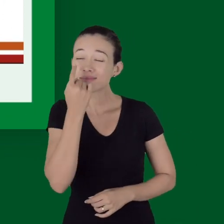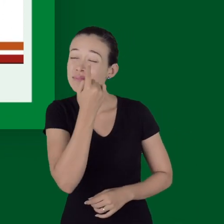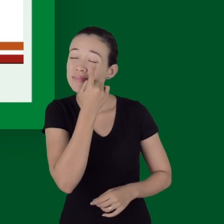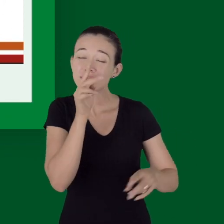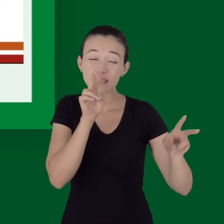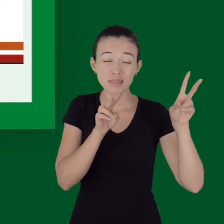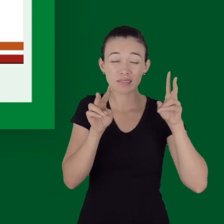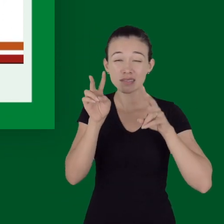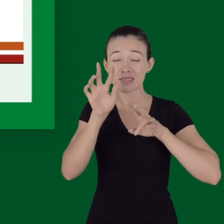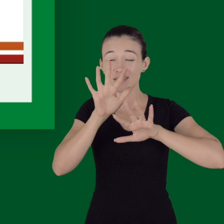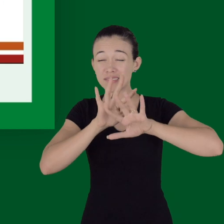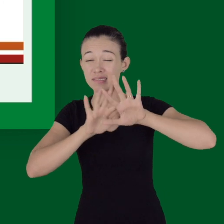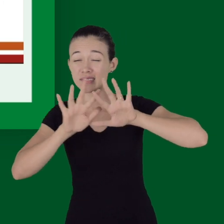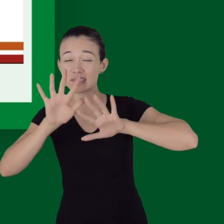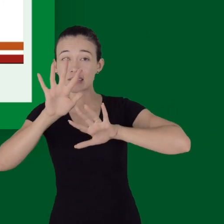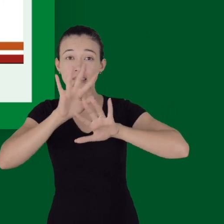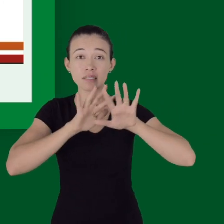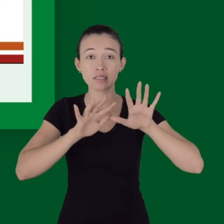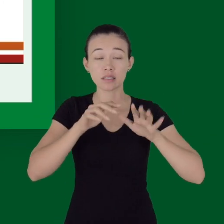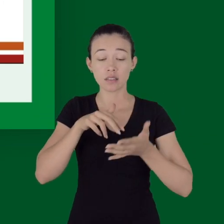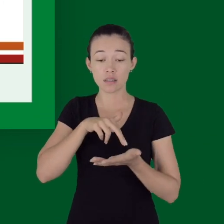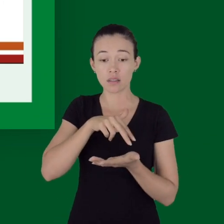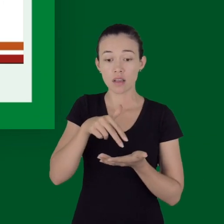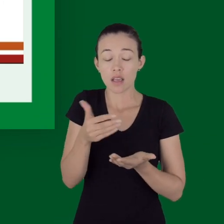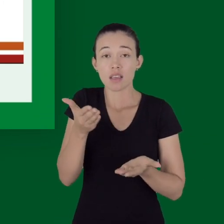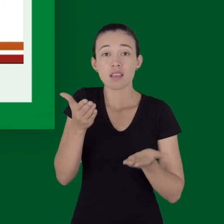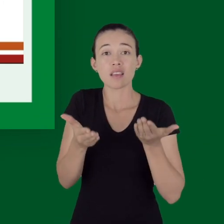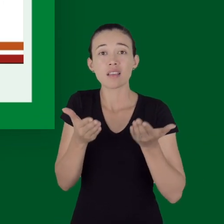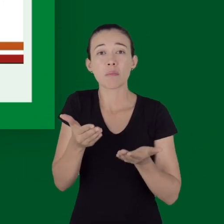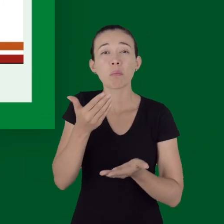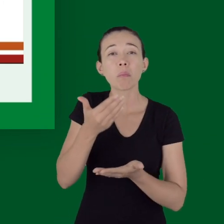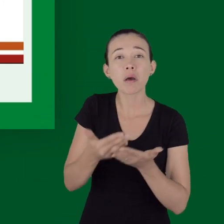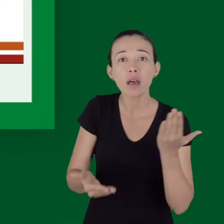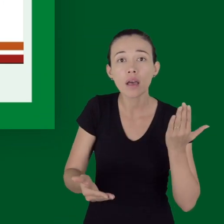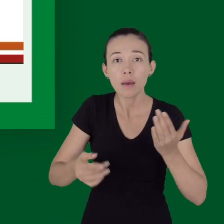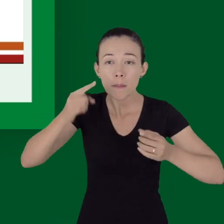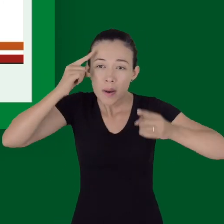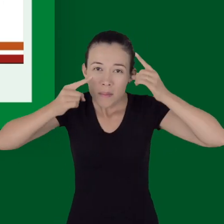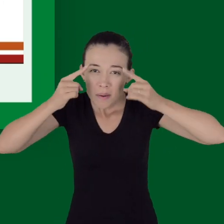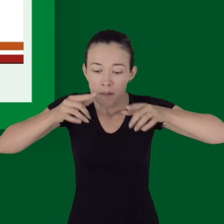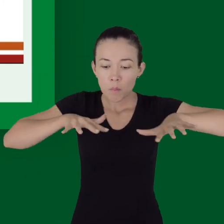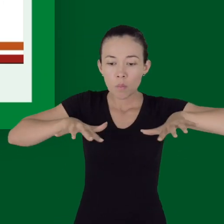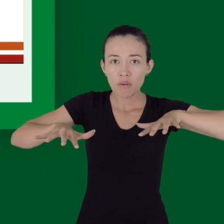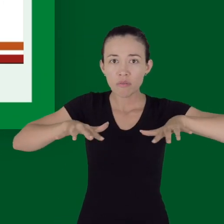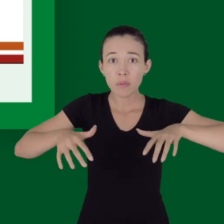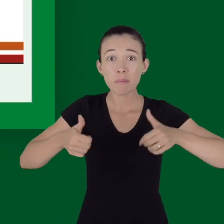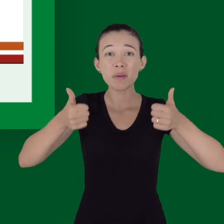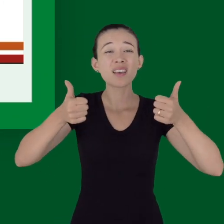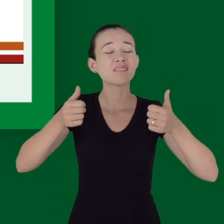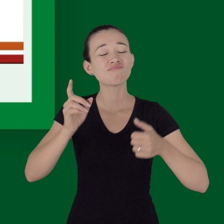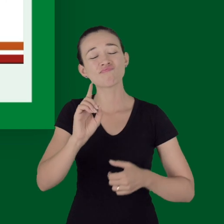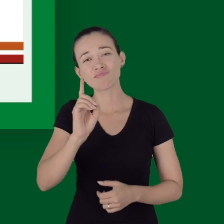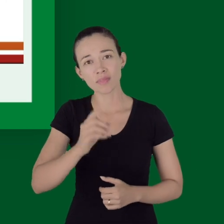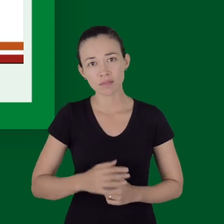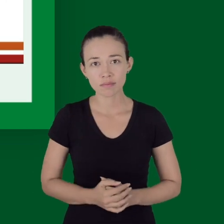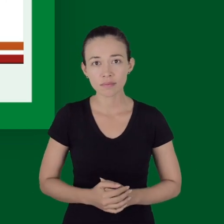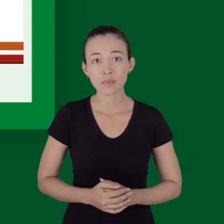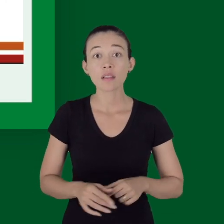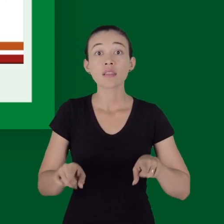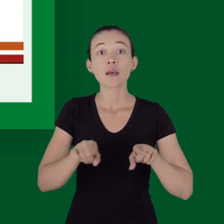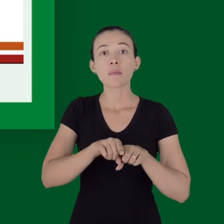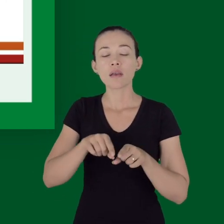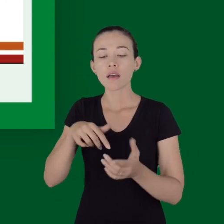súbita, vertigem ou perda do equilíbrio, ou coordenação motora, dificuldade súbita para deambular. Então,